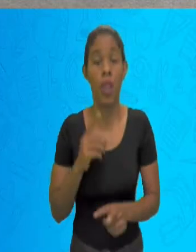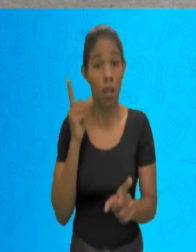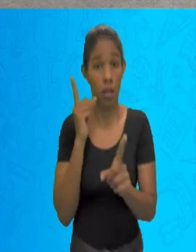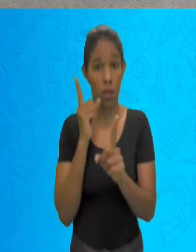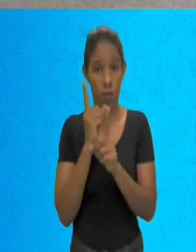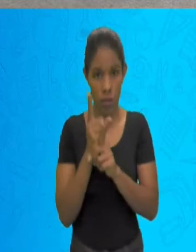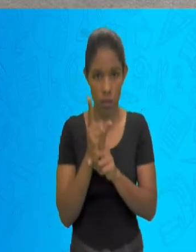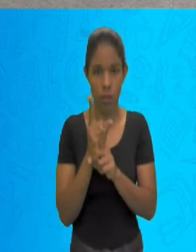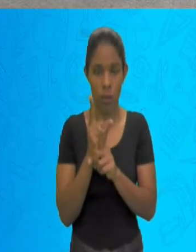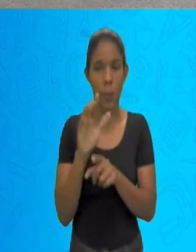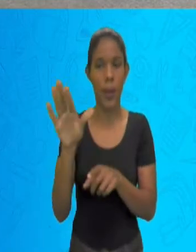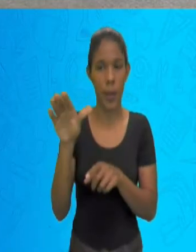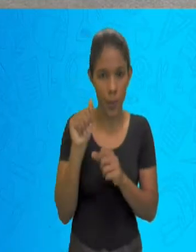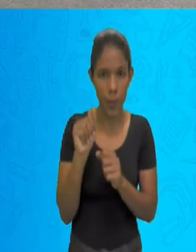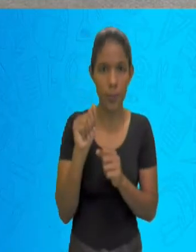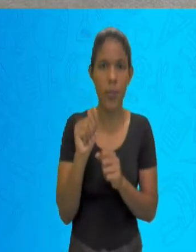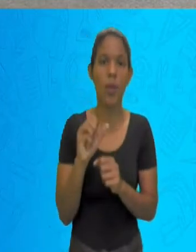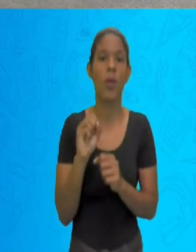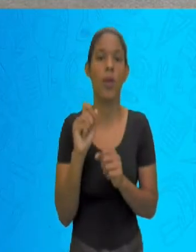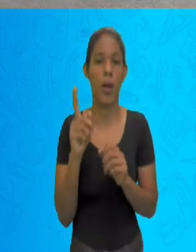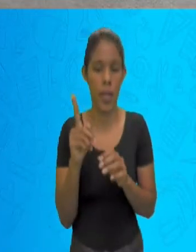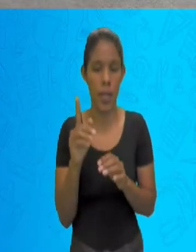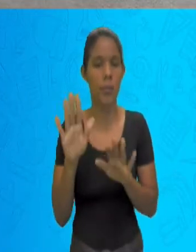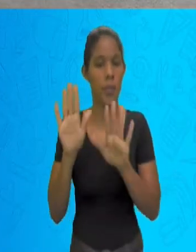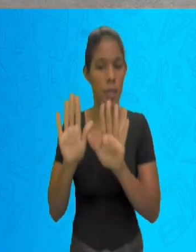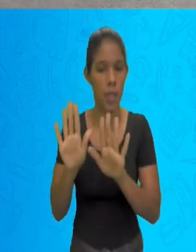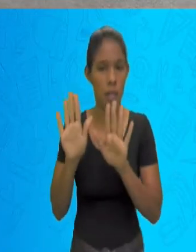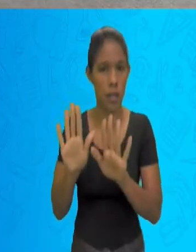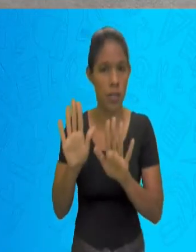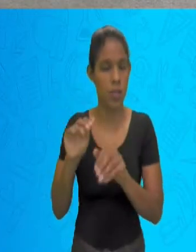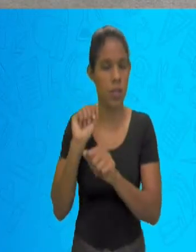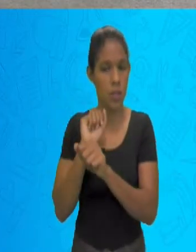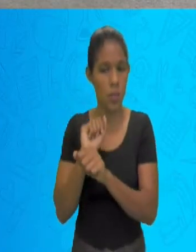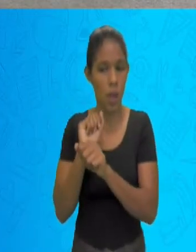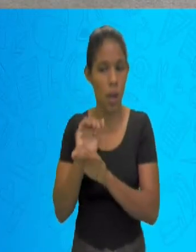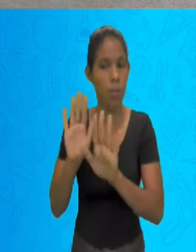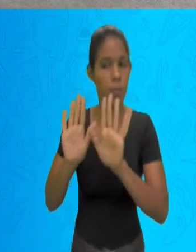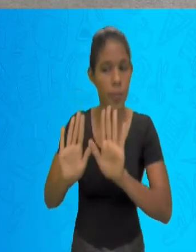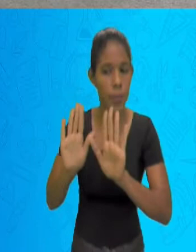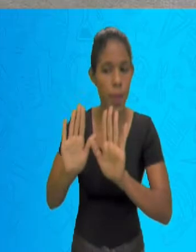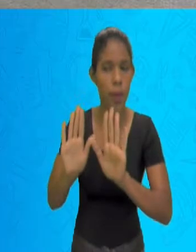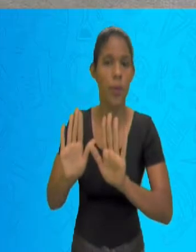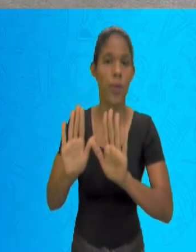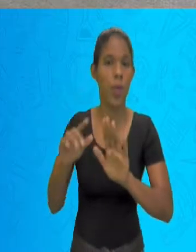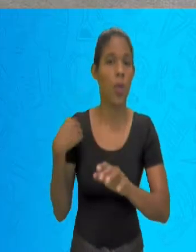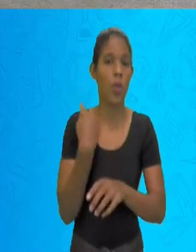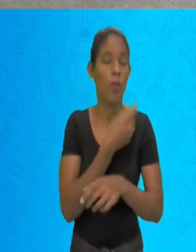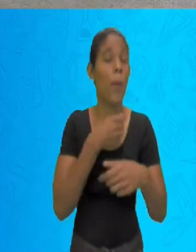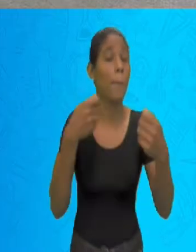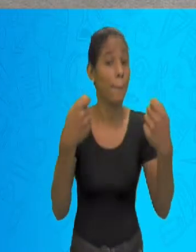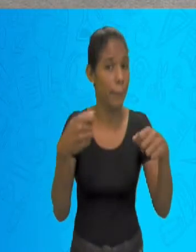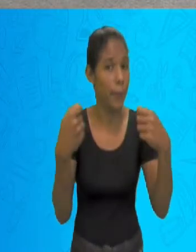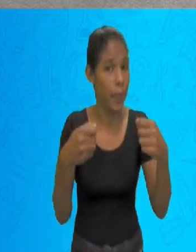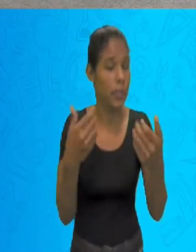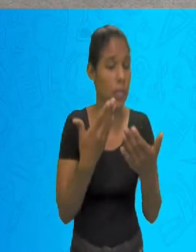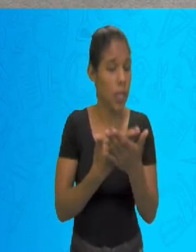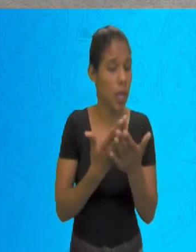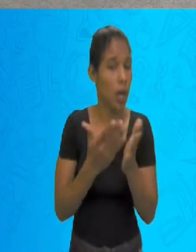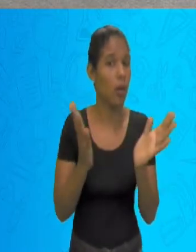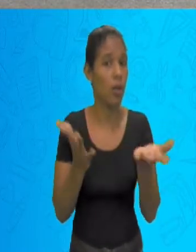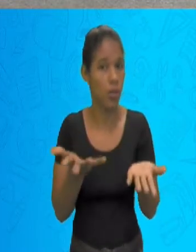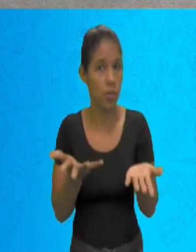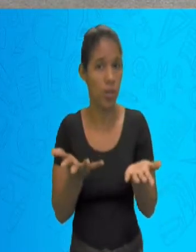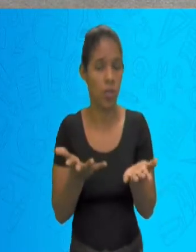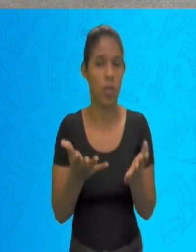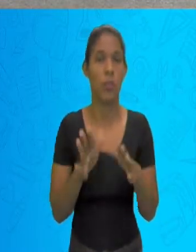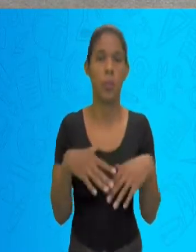Encontrou? Buscou? Isso mesmo, deixe ela aí reservada porque nós vamos precisar dela nesta aula. Essa então é a nossa tarefa